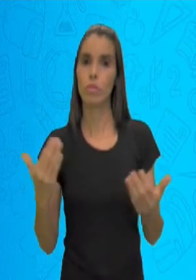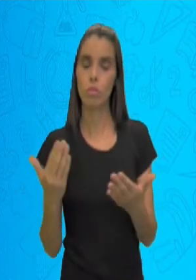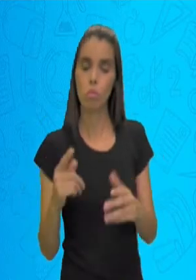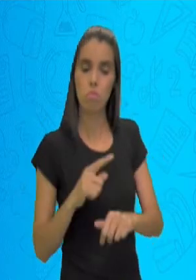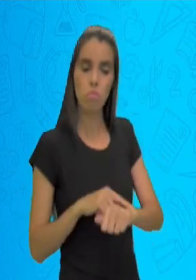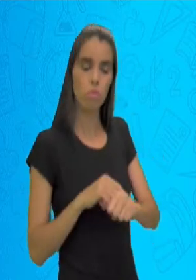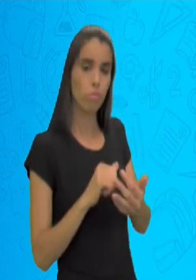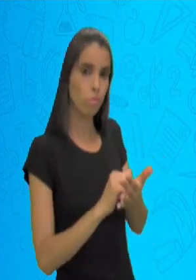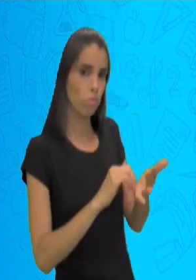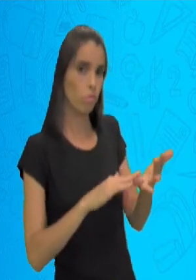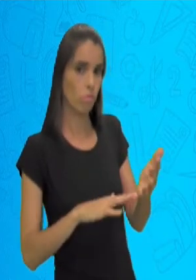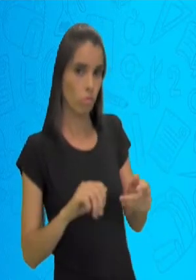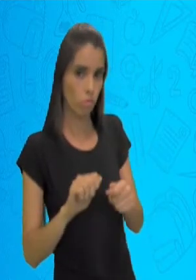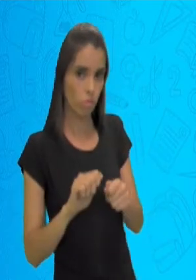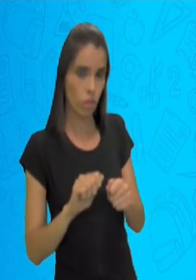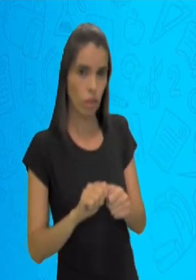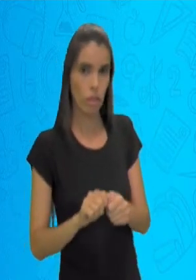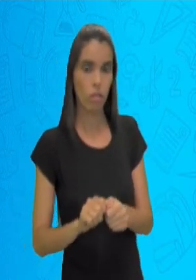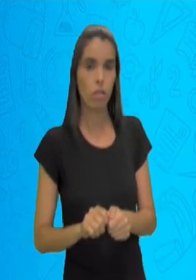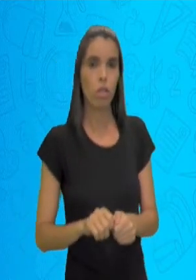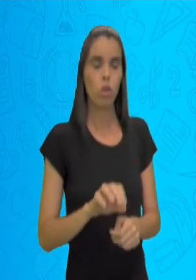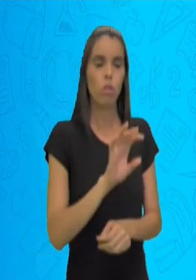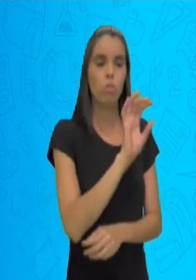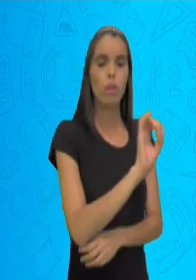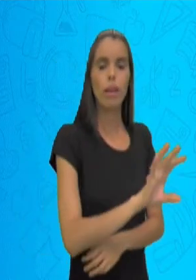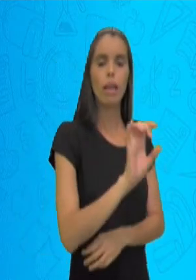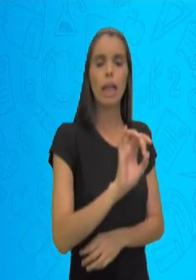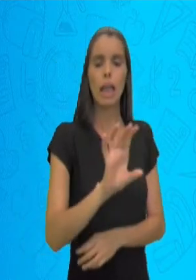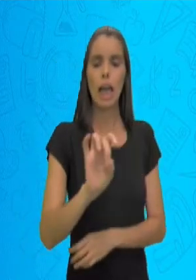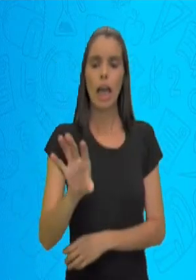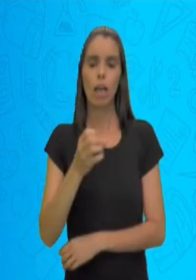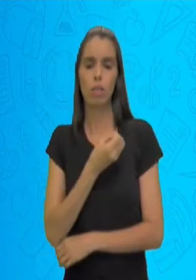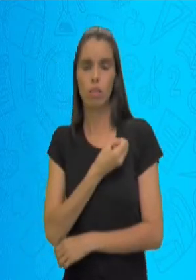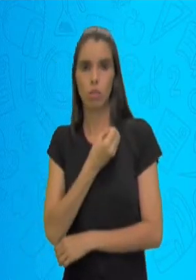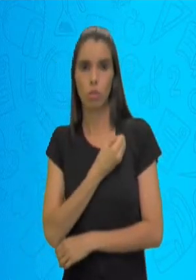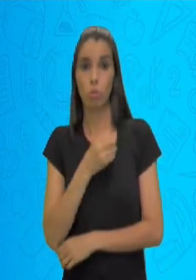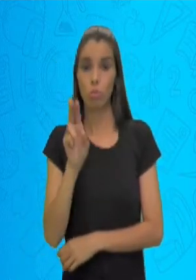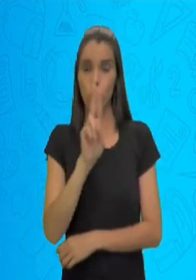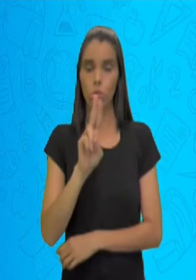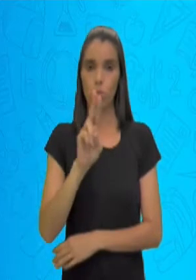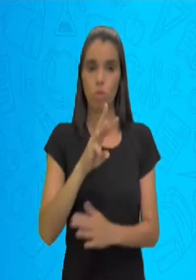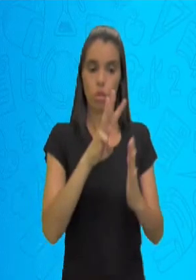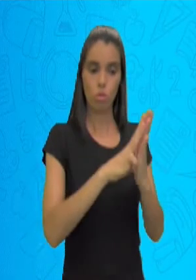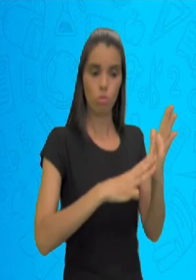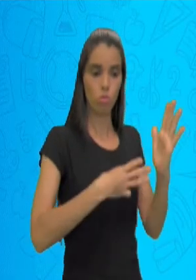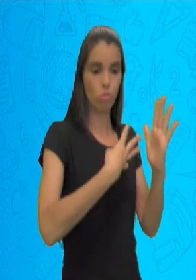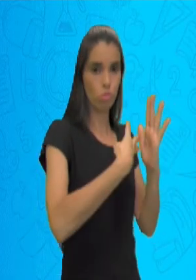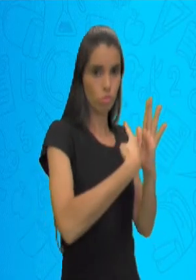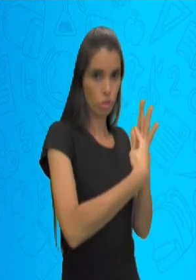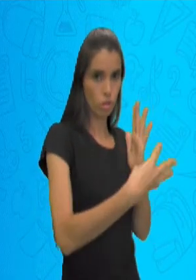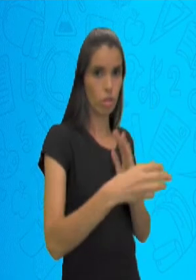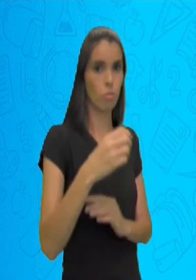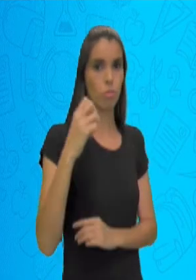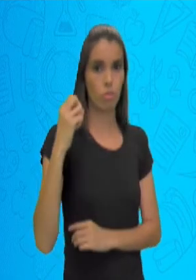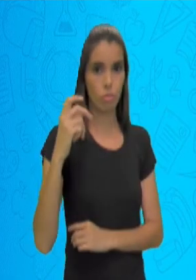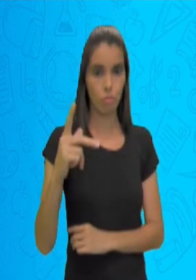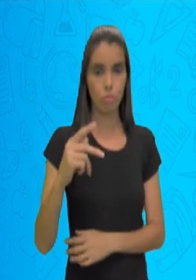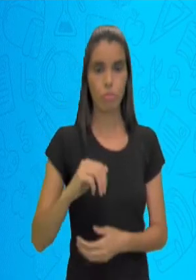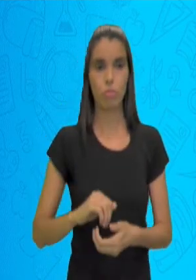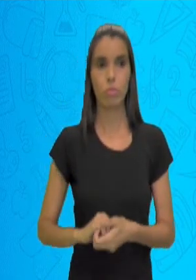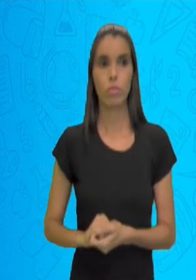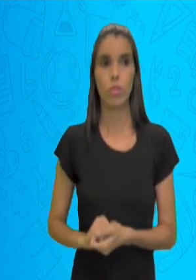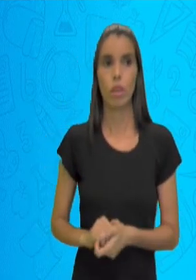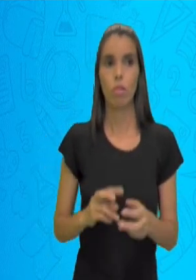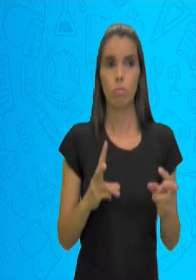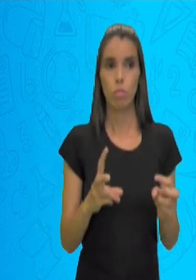colocar cada algarismo na sua ordem usando o nosso quadro valor de lugar. Aqui está separado em 2 colunas,